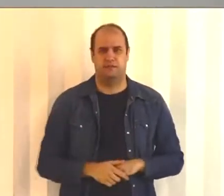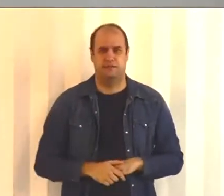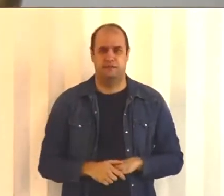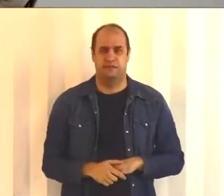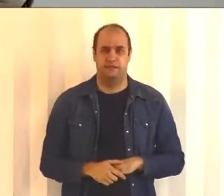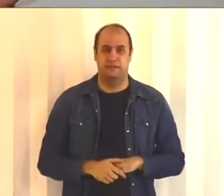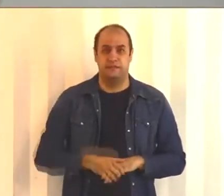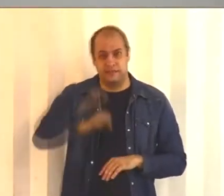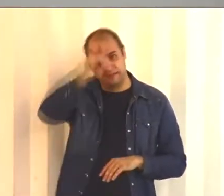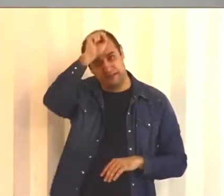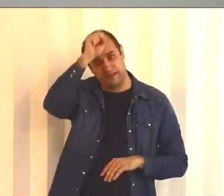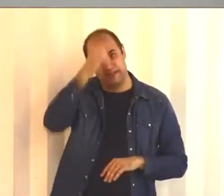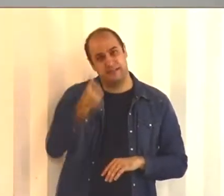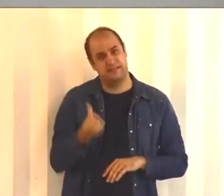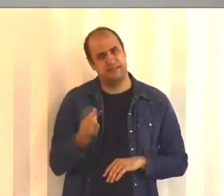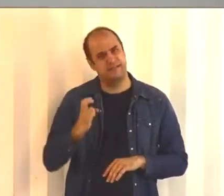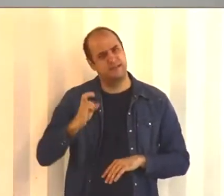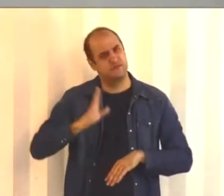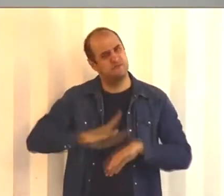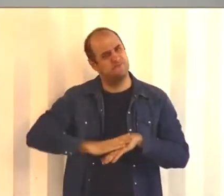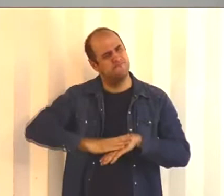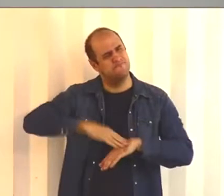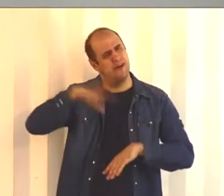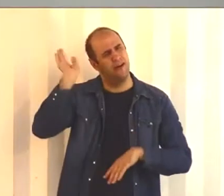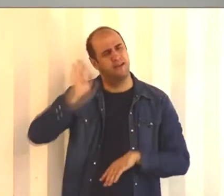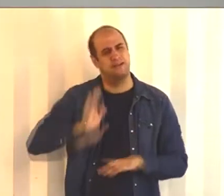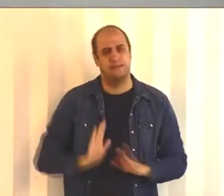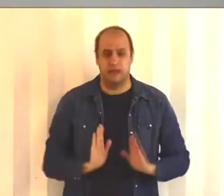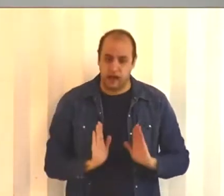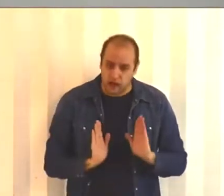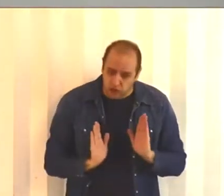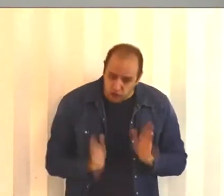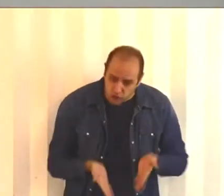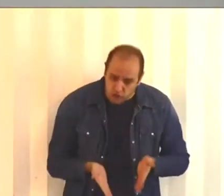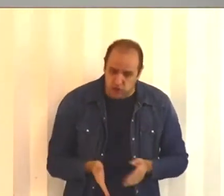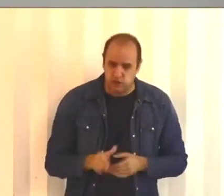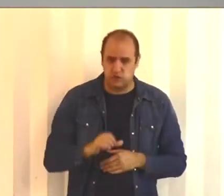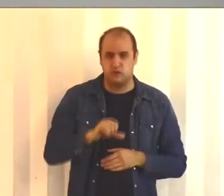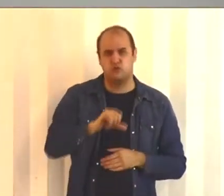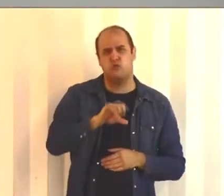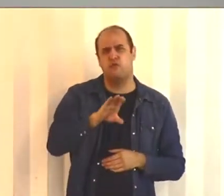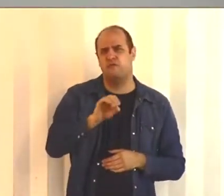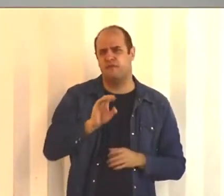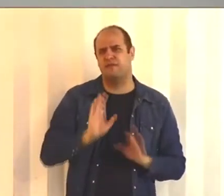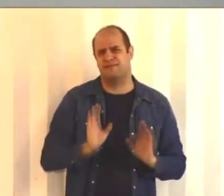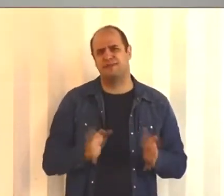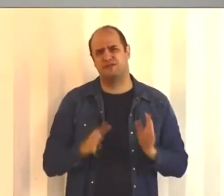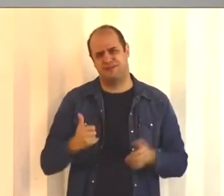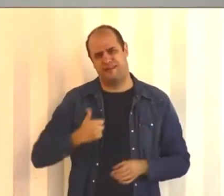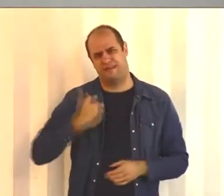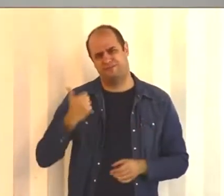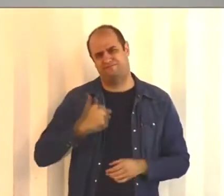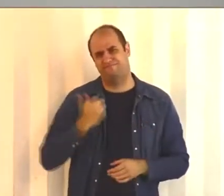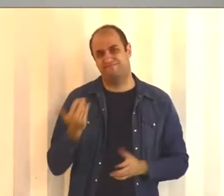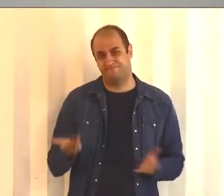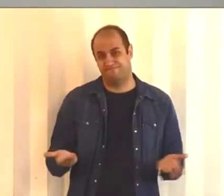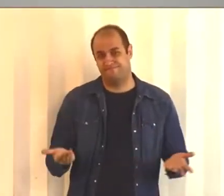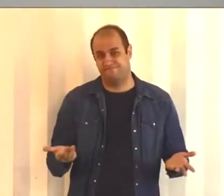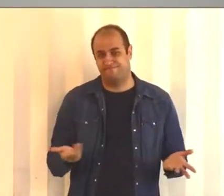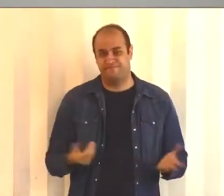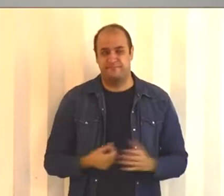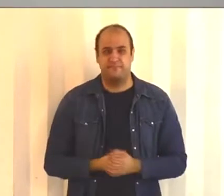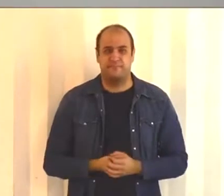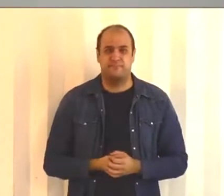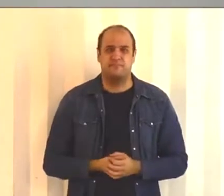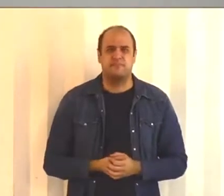os 65 anos de quando fora chamada, agora ela já tem bem mais, 90. E